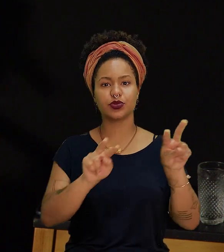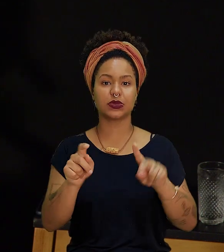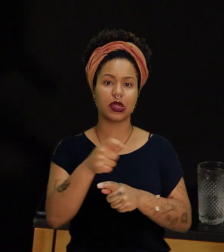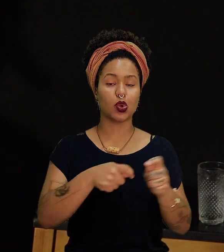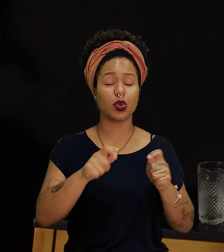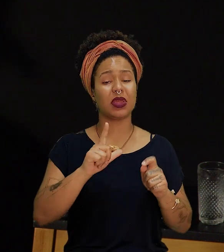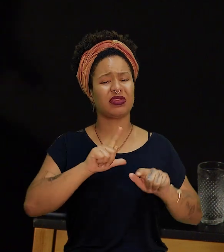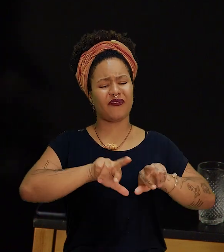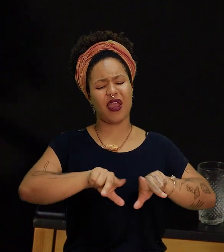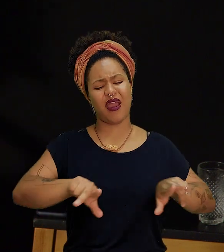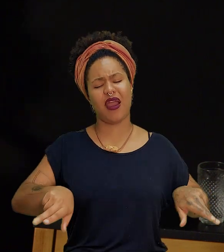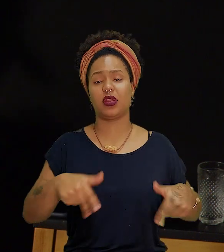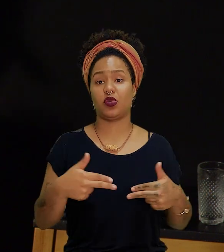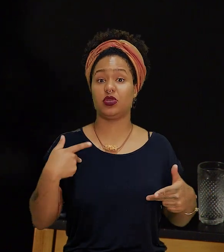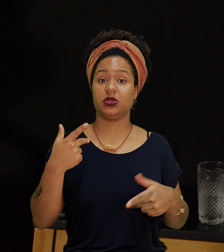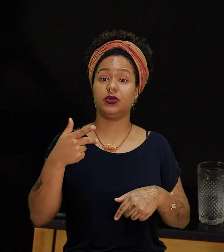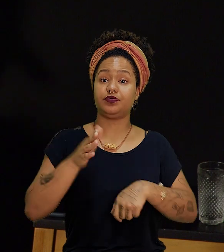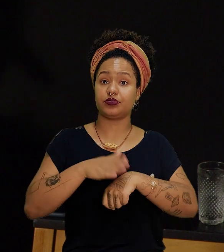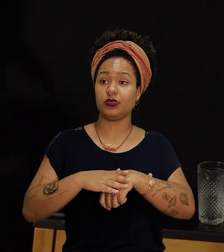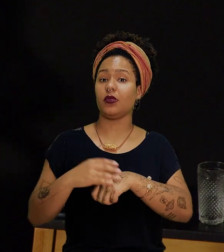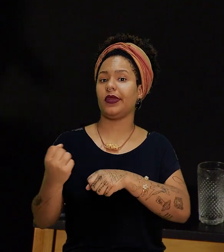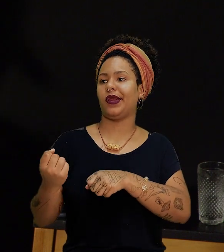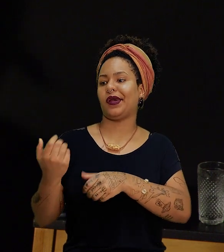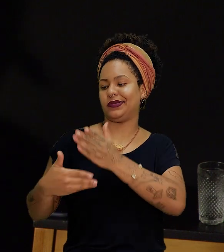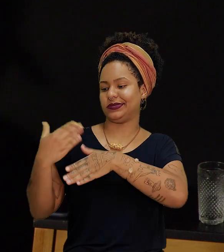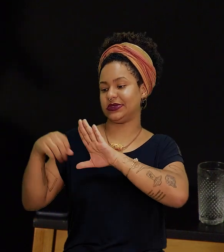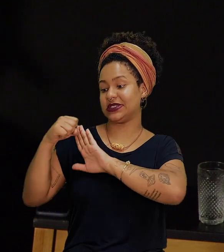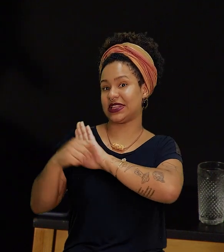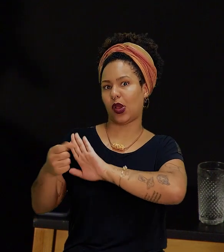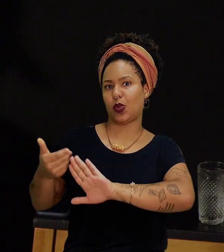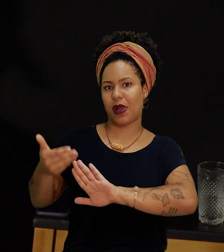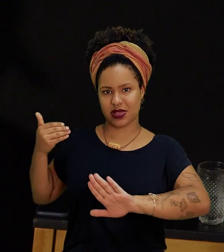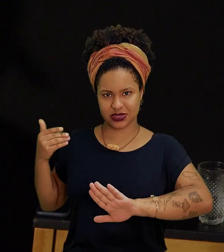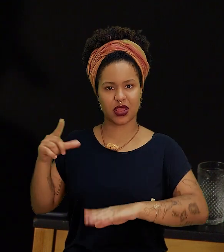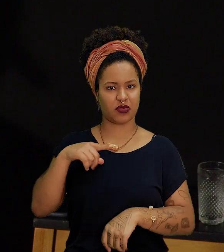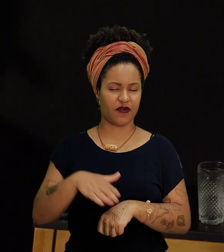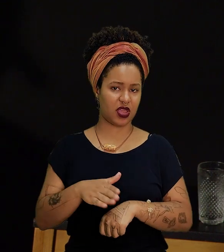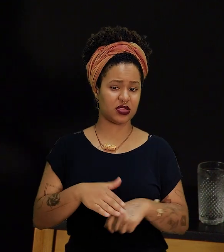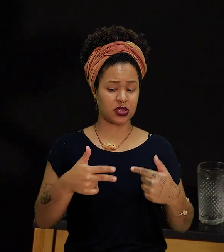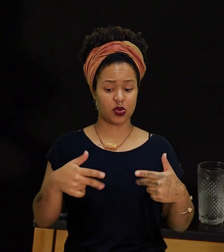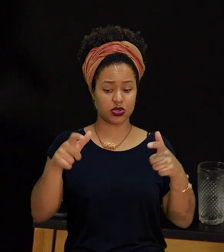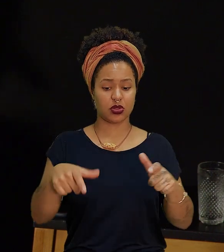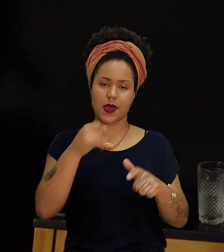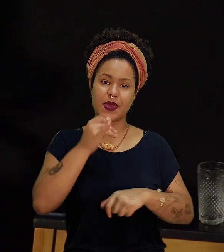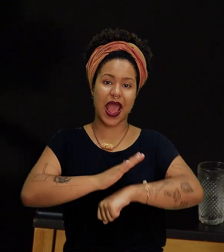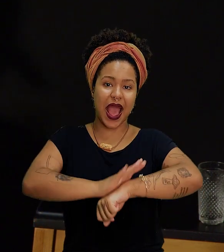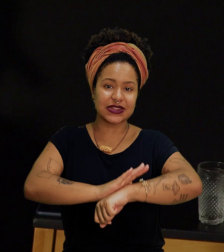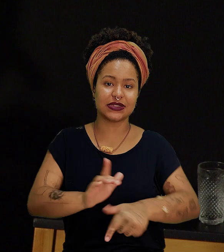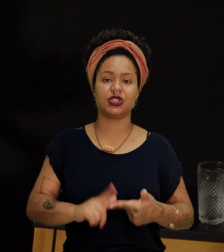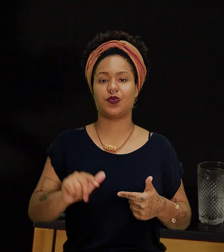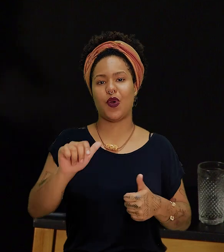na verdade, tem vários elementos que foram construídos ao longo do século passado. Tá? Coisas locais do